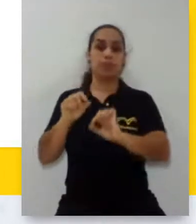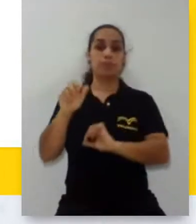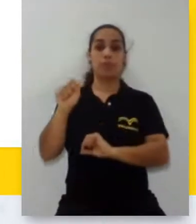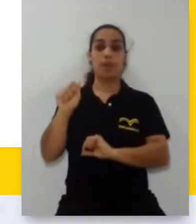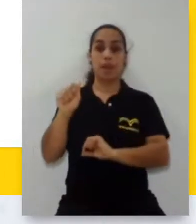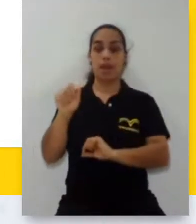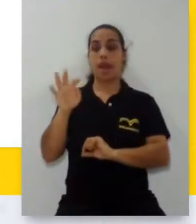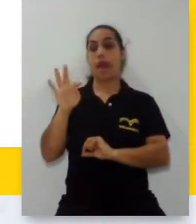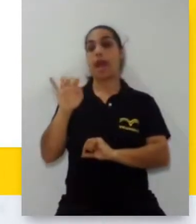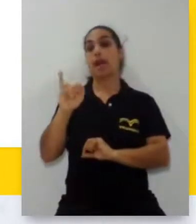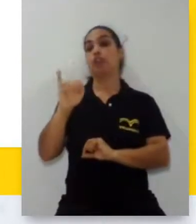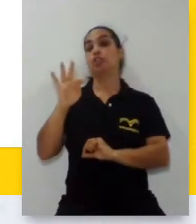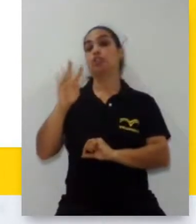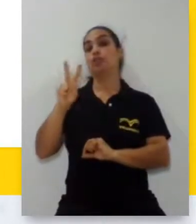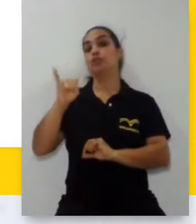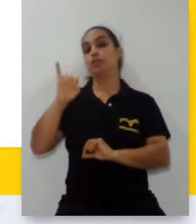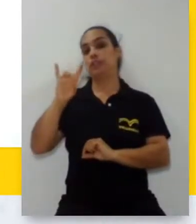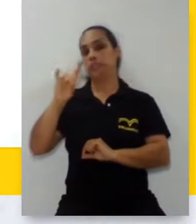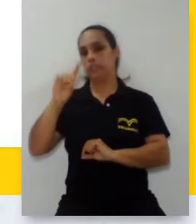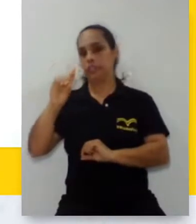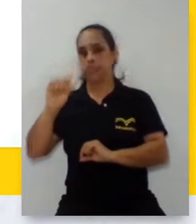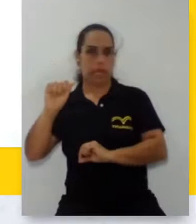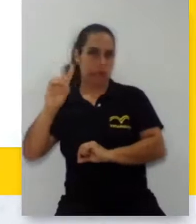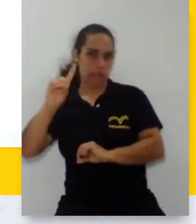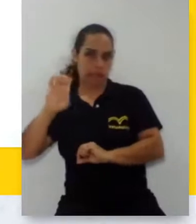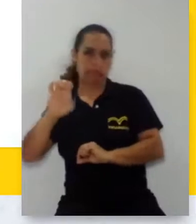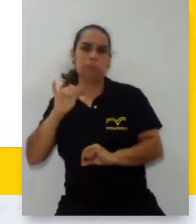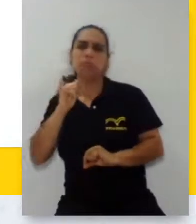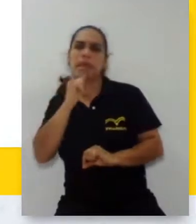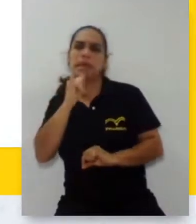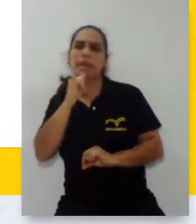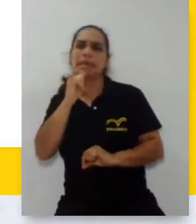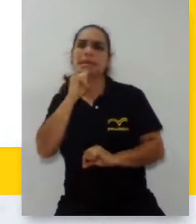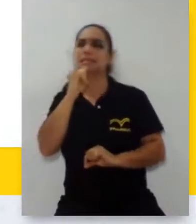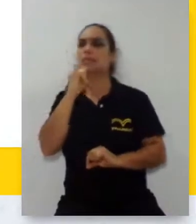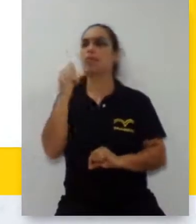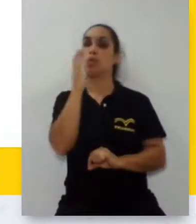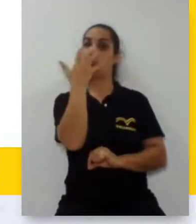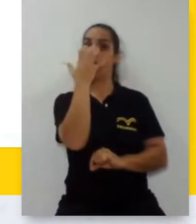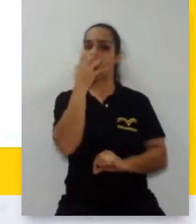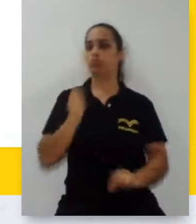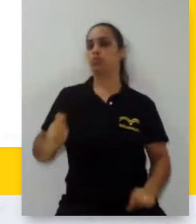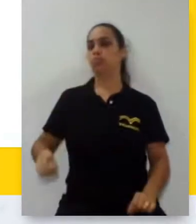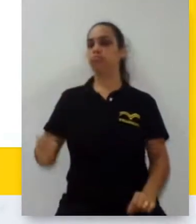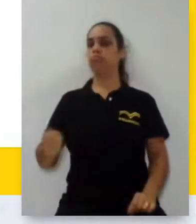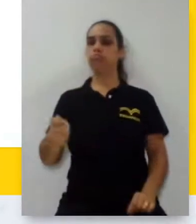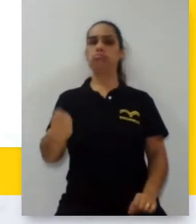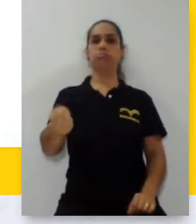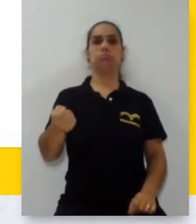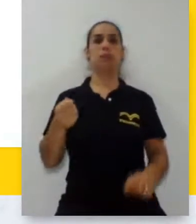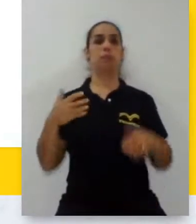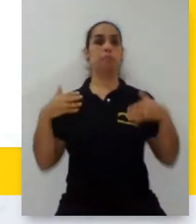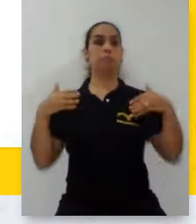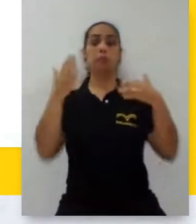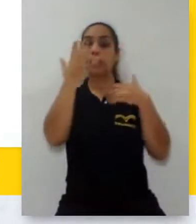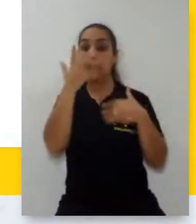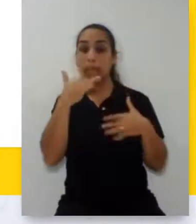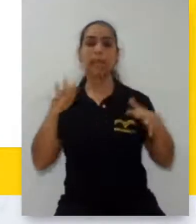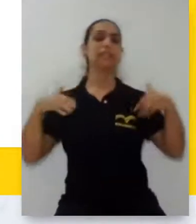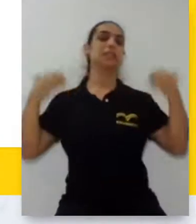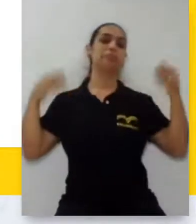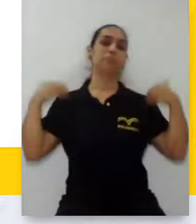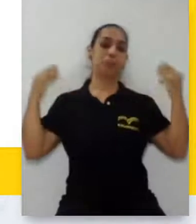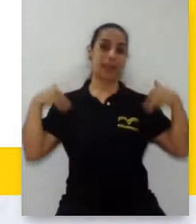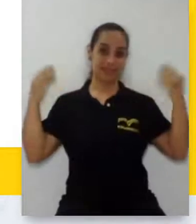Então, caminhar com os cachorros, sair passear, dar um passeio com as crianças, limpar a casa, lavar o carro, limpar